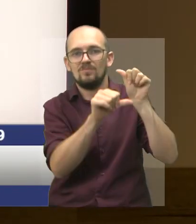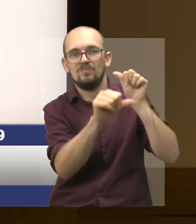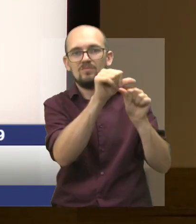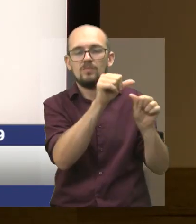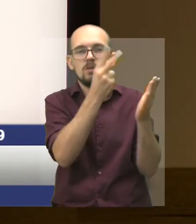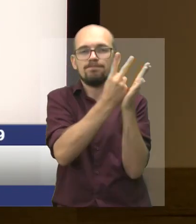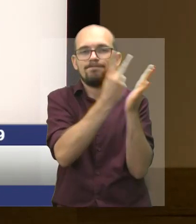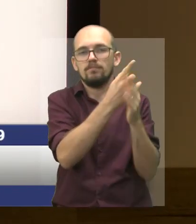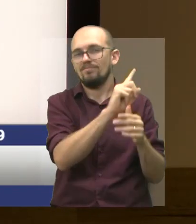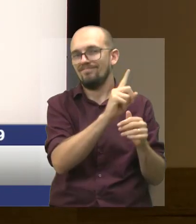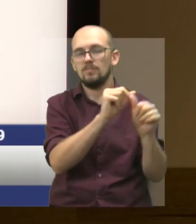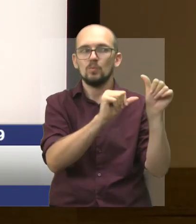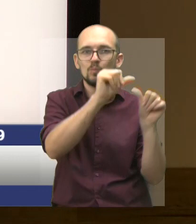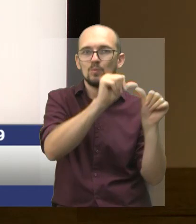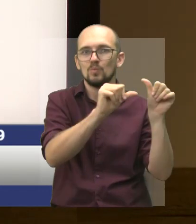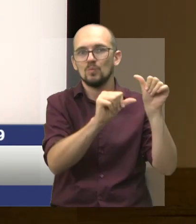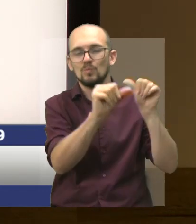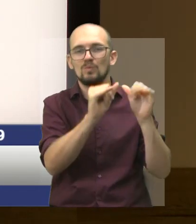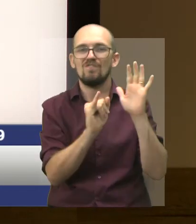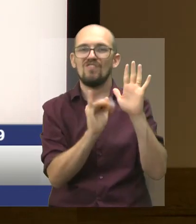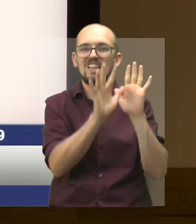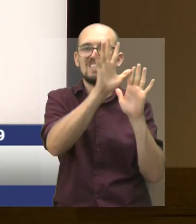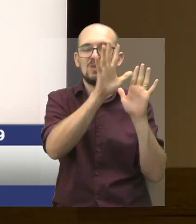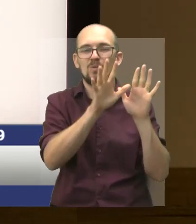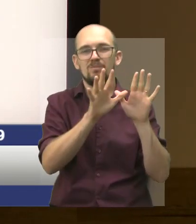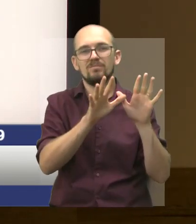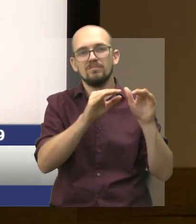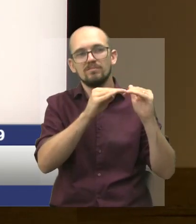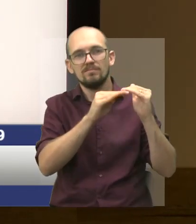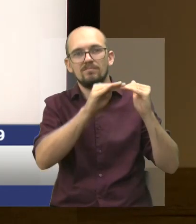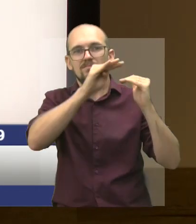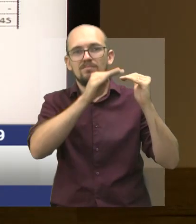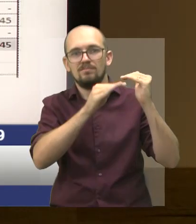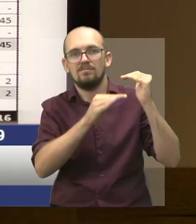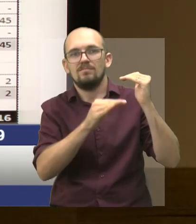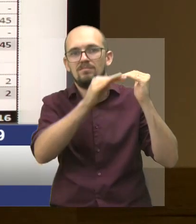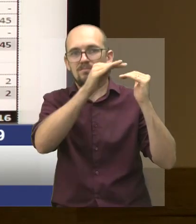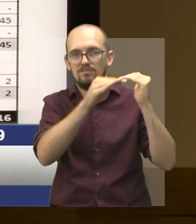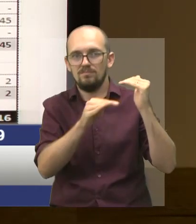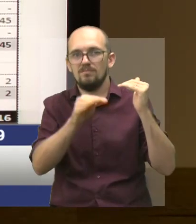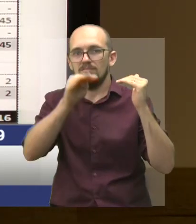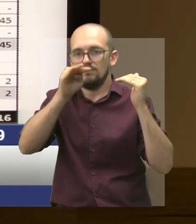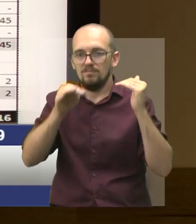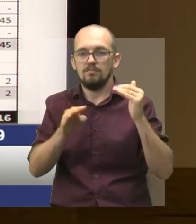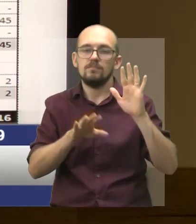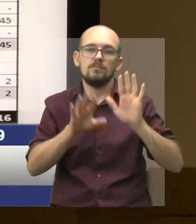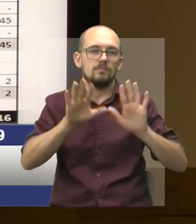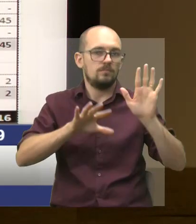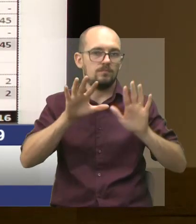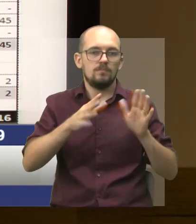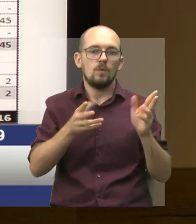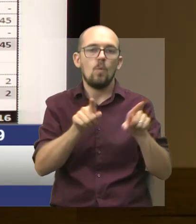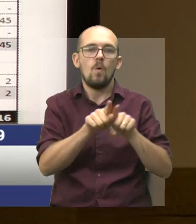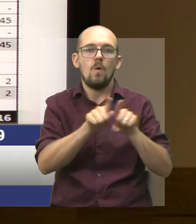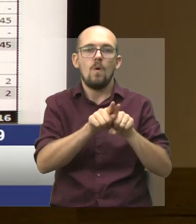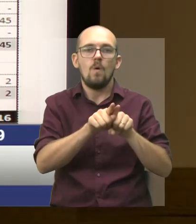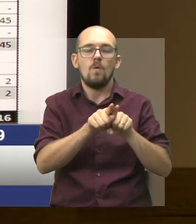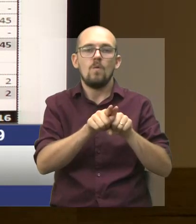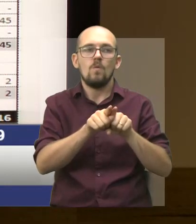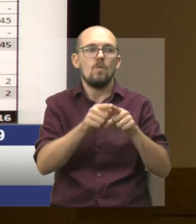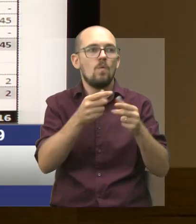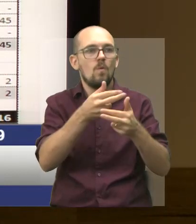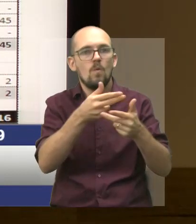dos indicadores inflacionários leva em conta toda